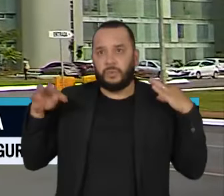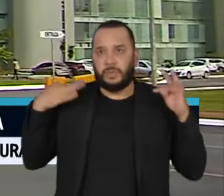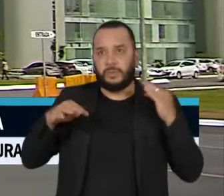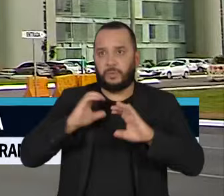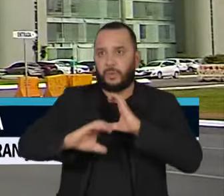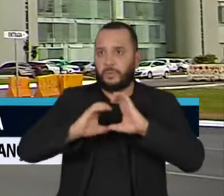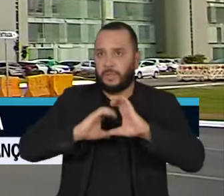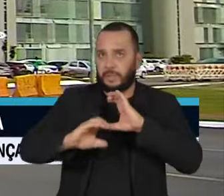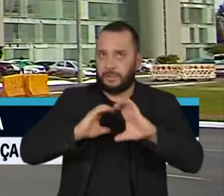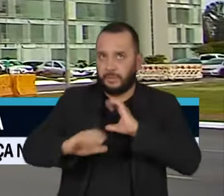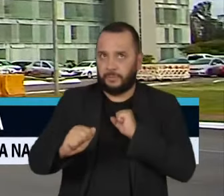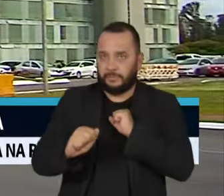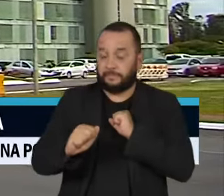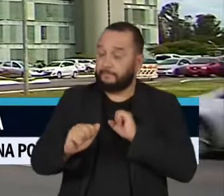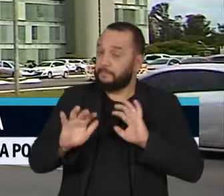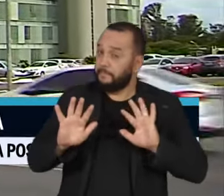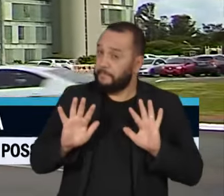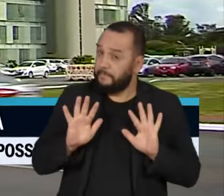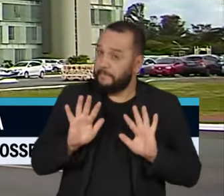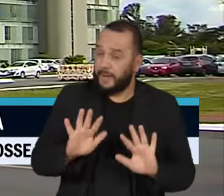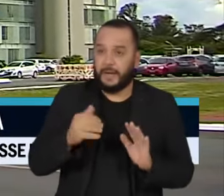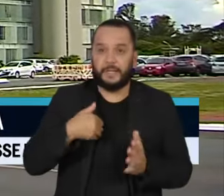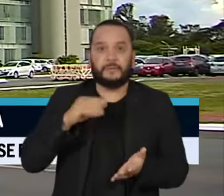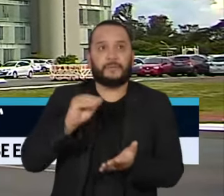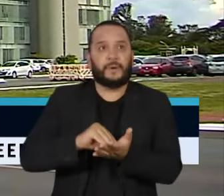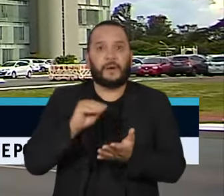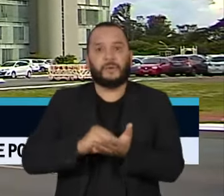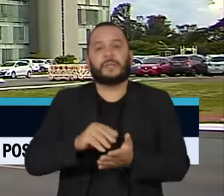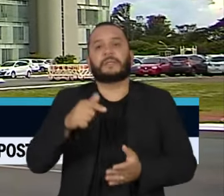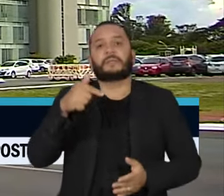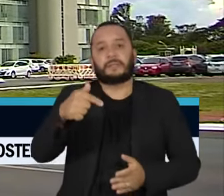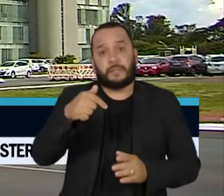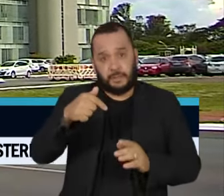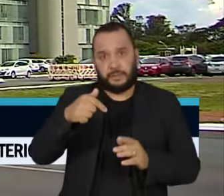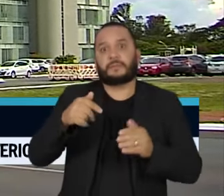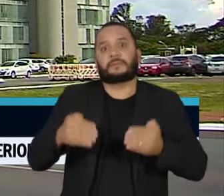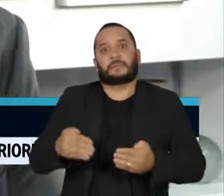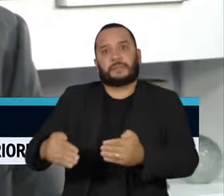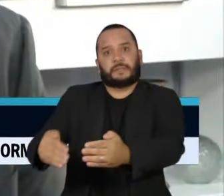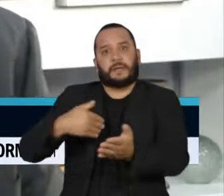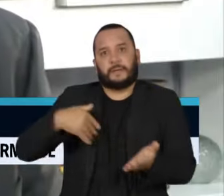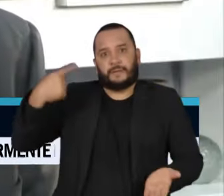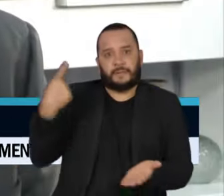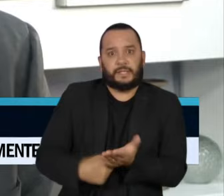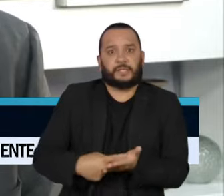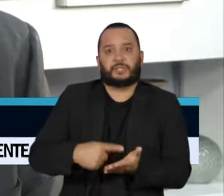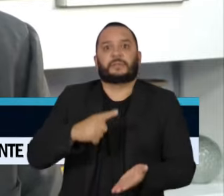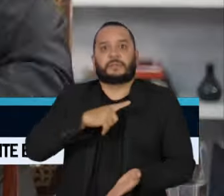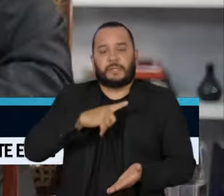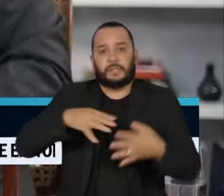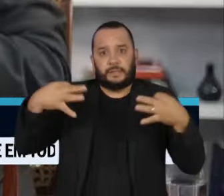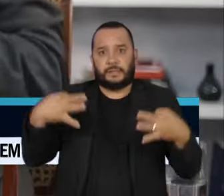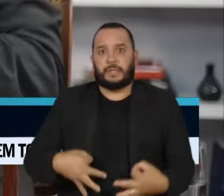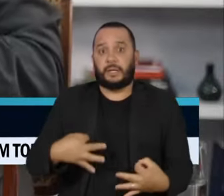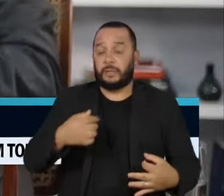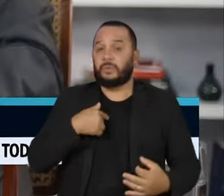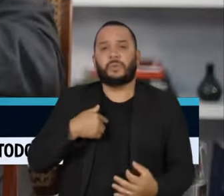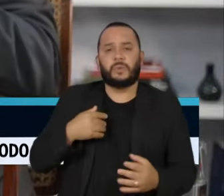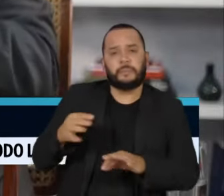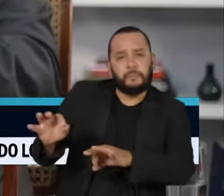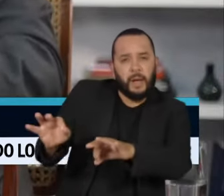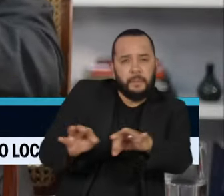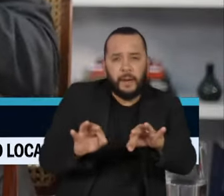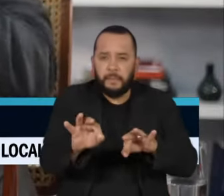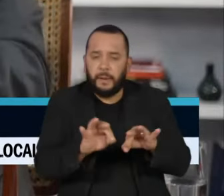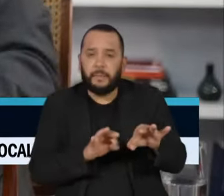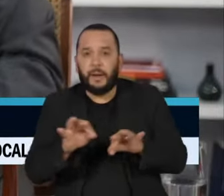De qualquer forma, ainda faltariam 7 ministérios para serem definidos. Os últimos acertos devem ser